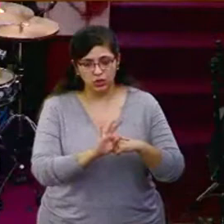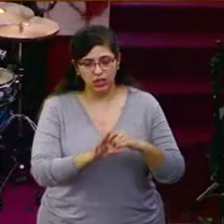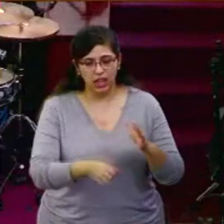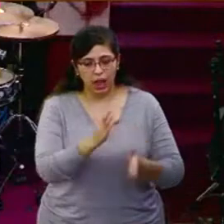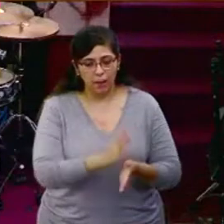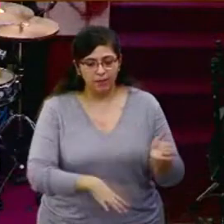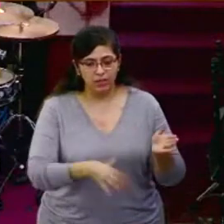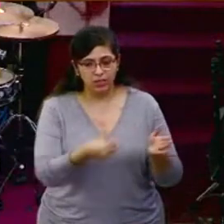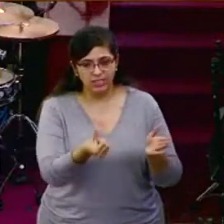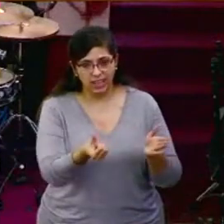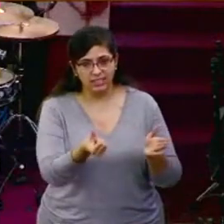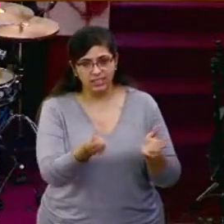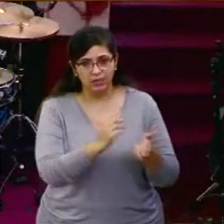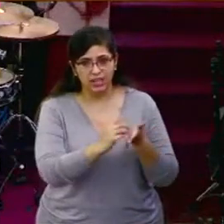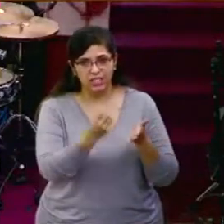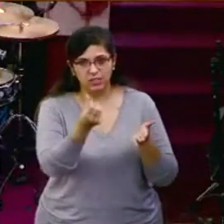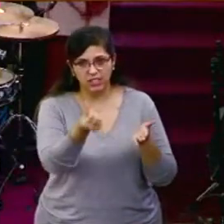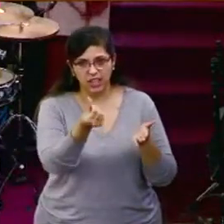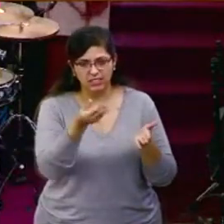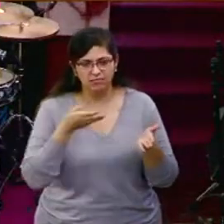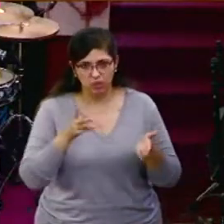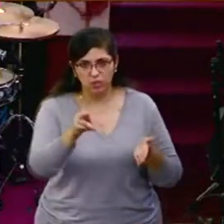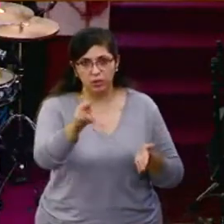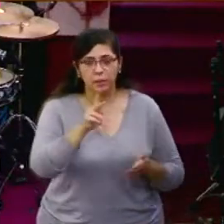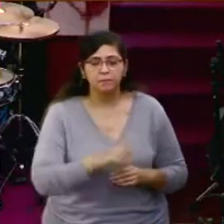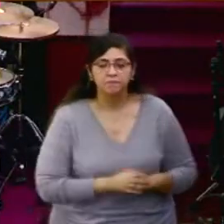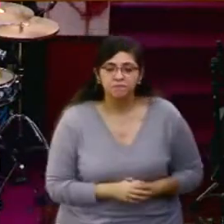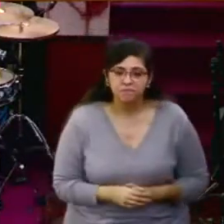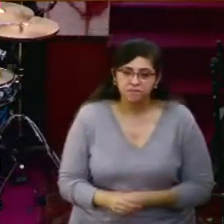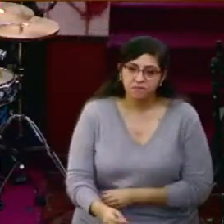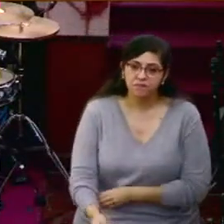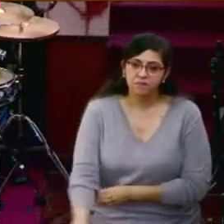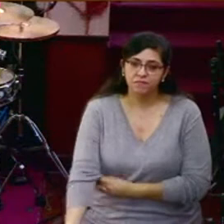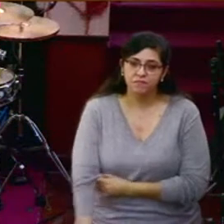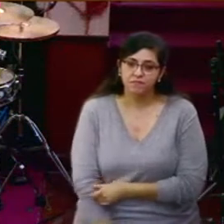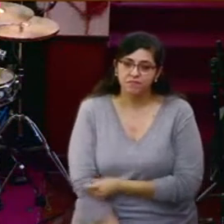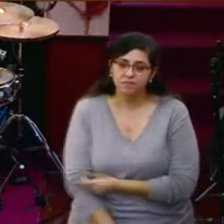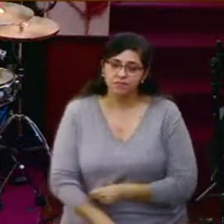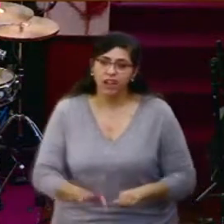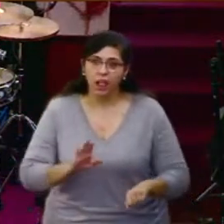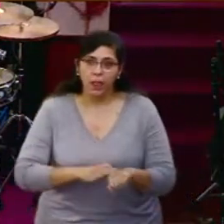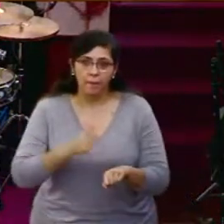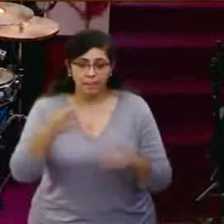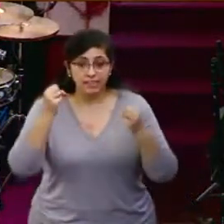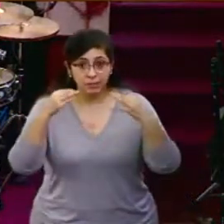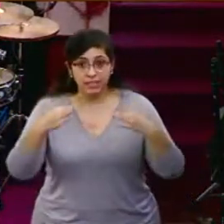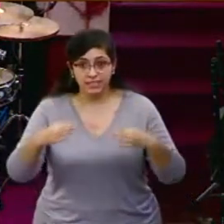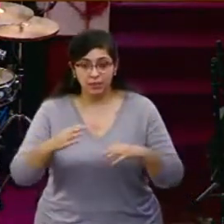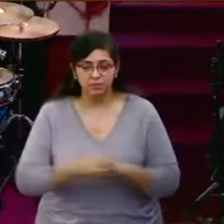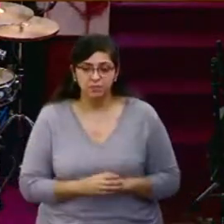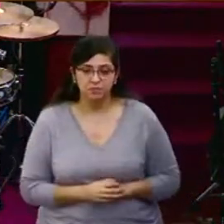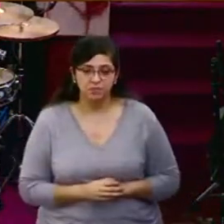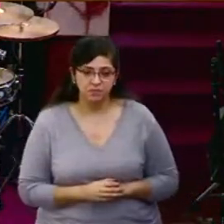versículo 6 para frente a bíblia sempre é assim mesmo né e aqui nós temos um pouquinho da explicação de paulo